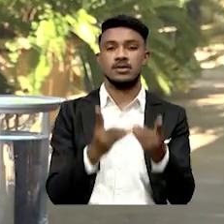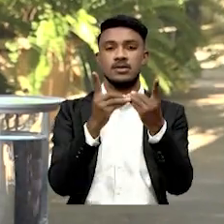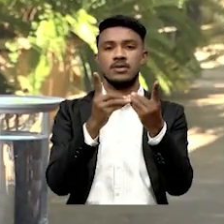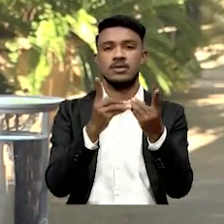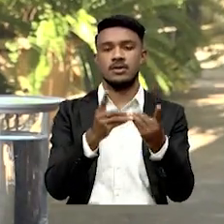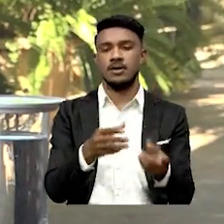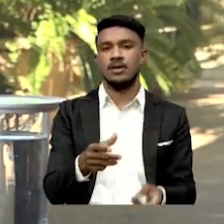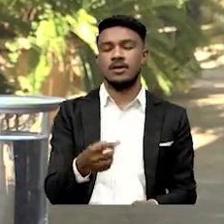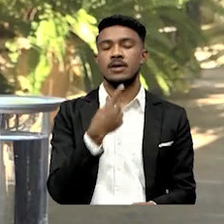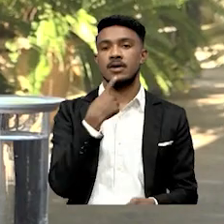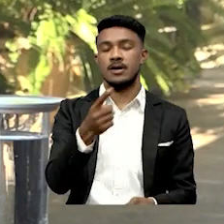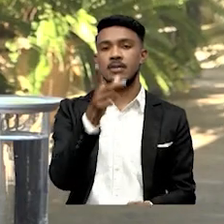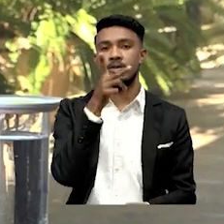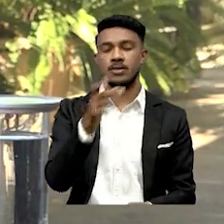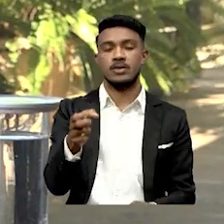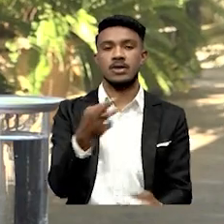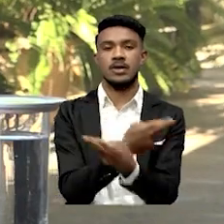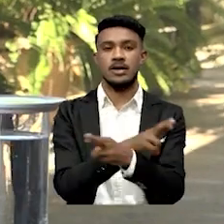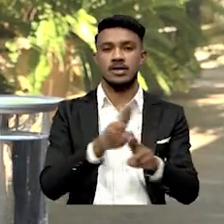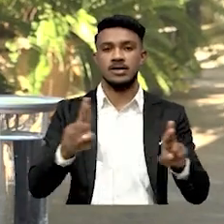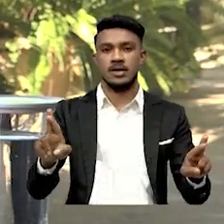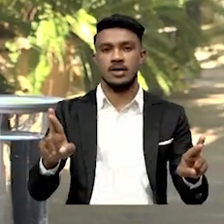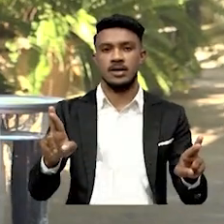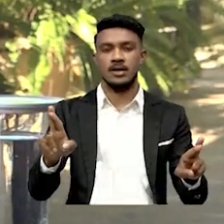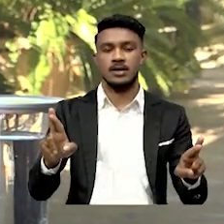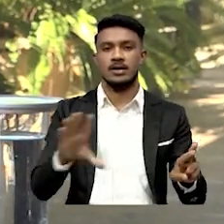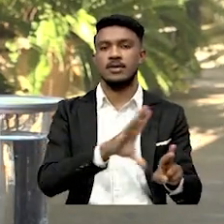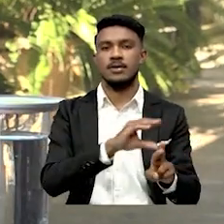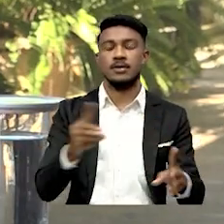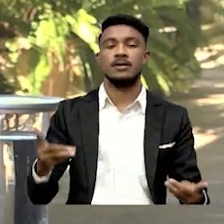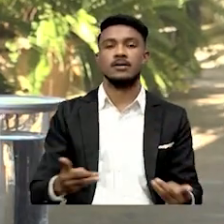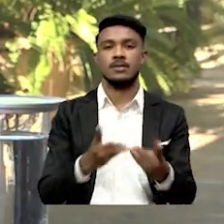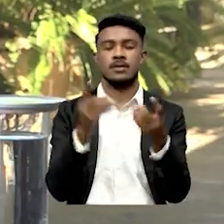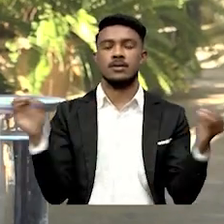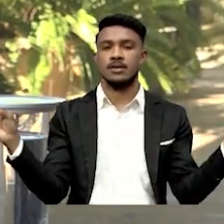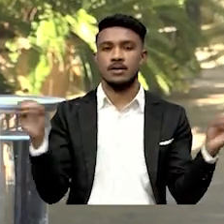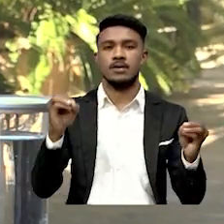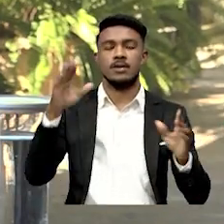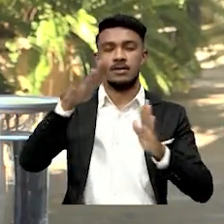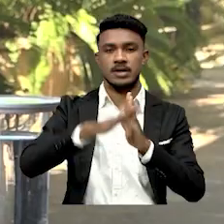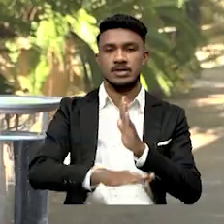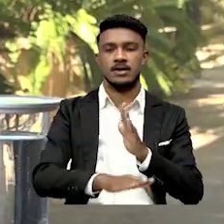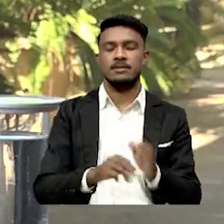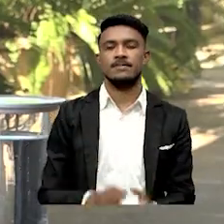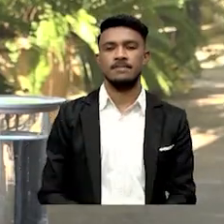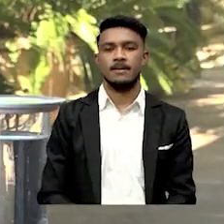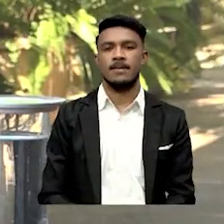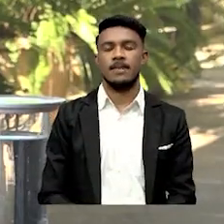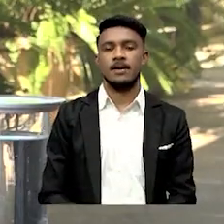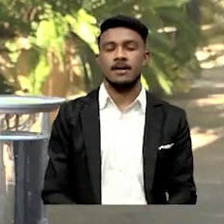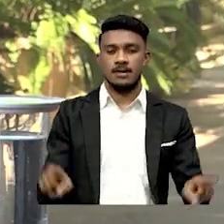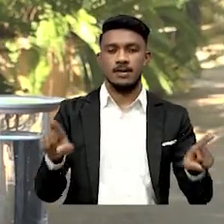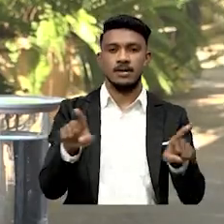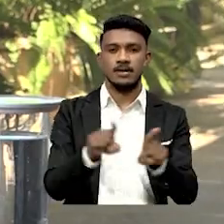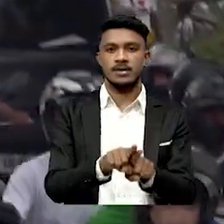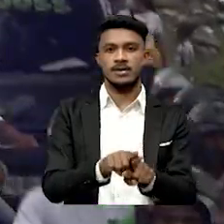diz assim, né? Resistir, persistir e não desistir. Só ganham